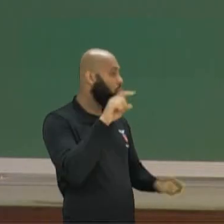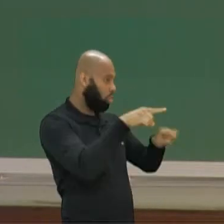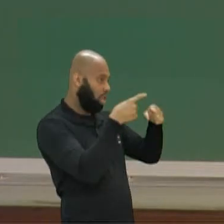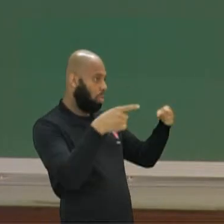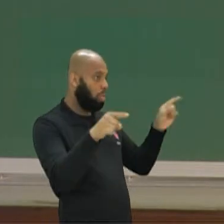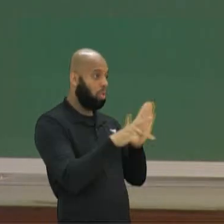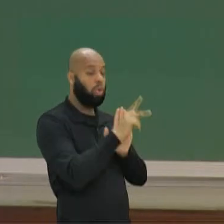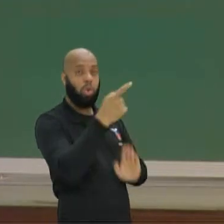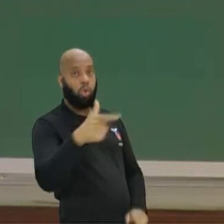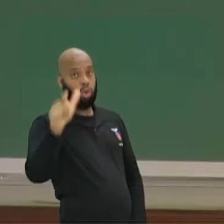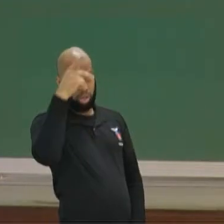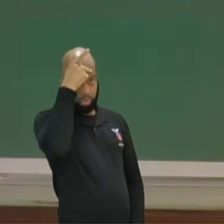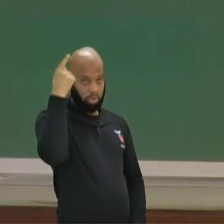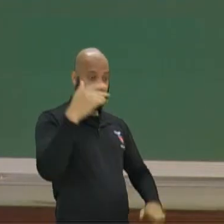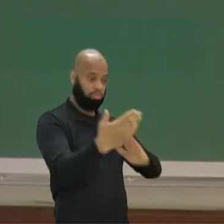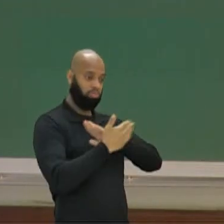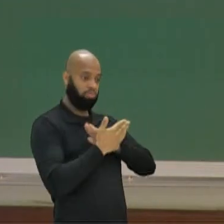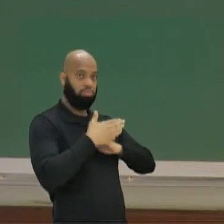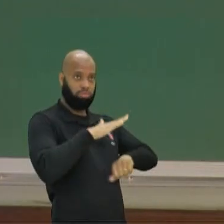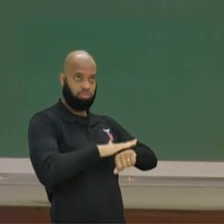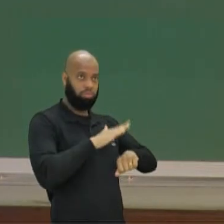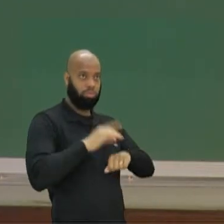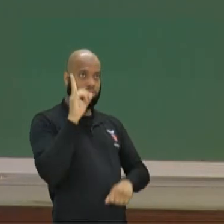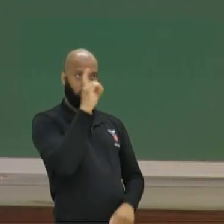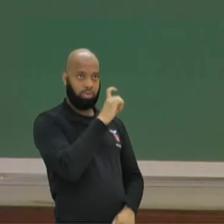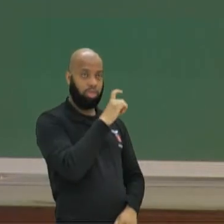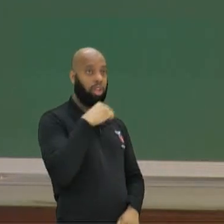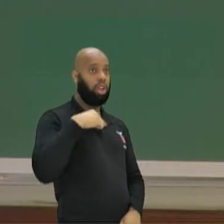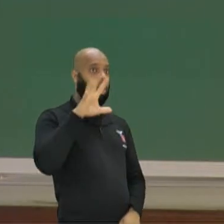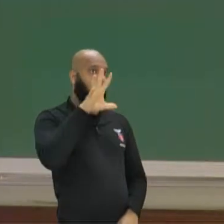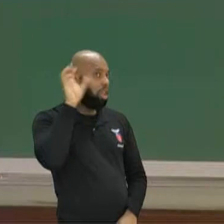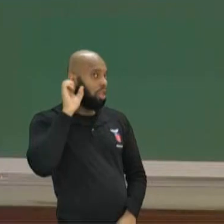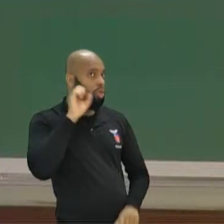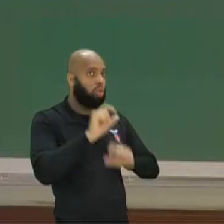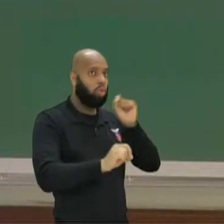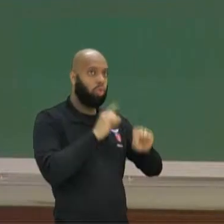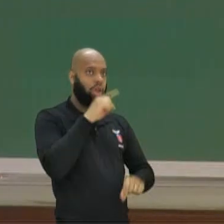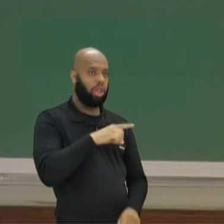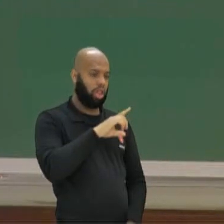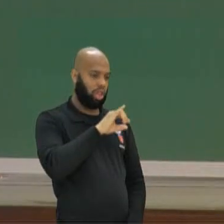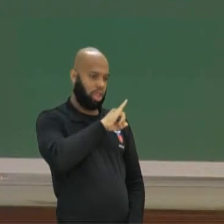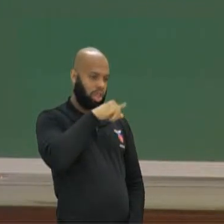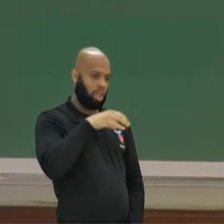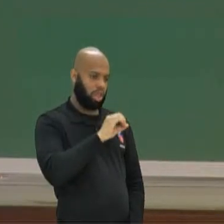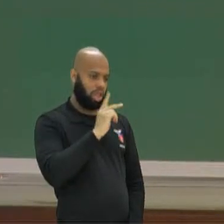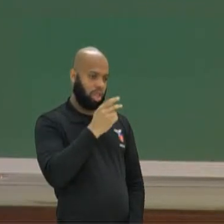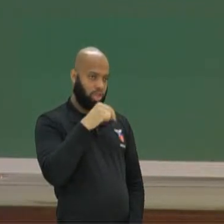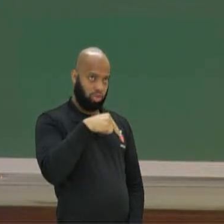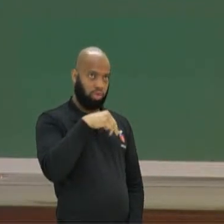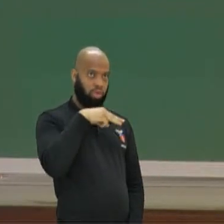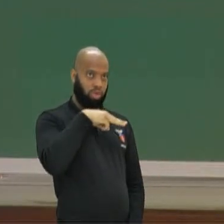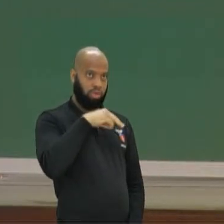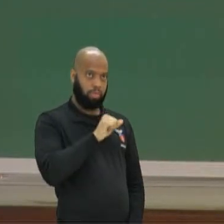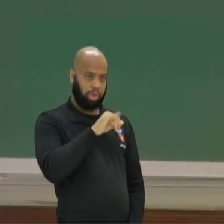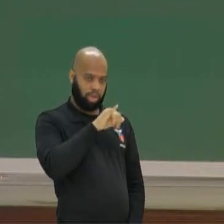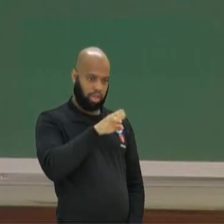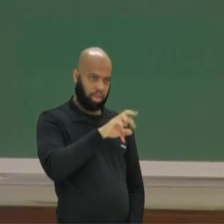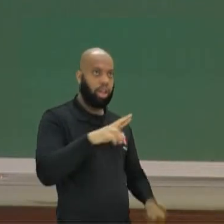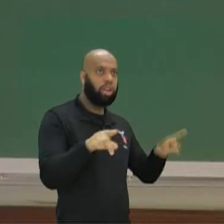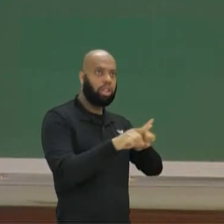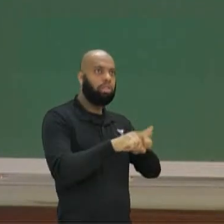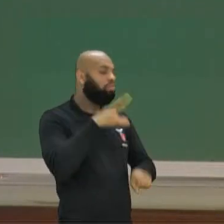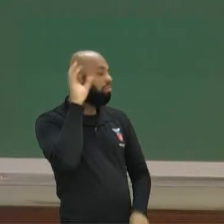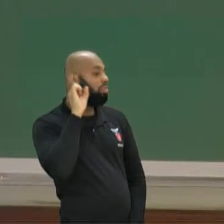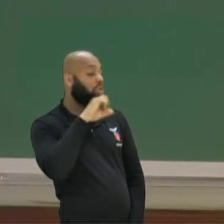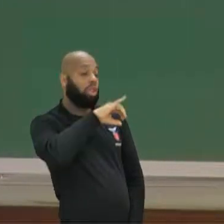ajudá-la em momentos difíceis. E que ela escuta muito o John Mayer e o James Morrison, esses dois cantores aqui.